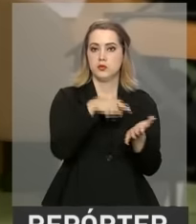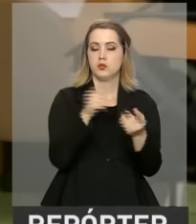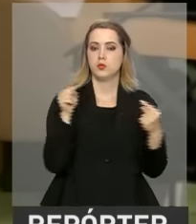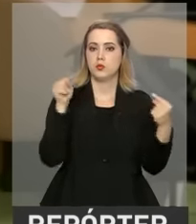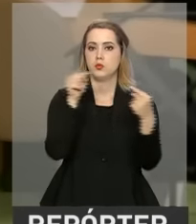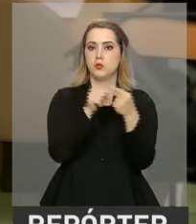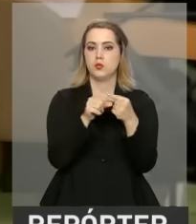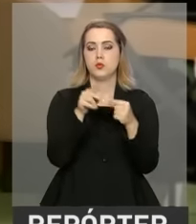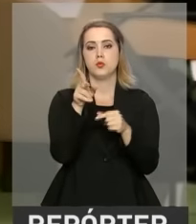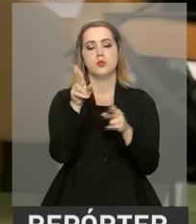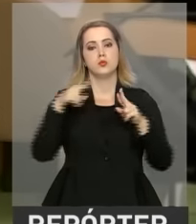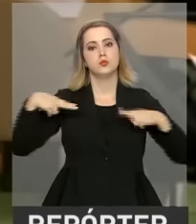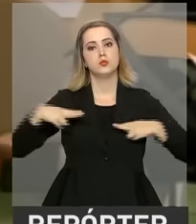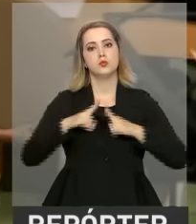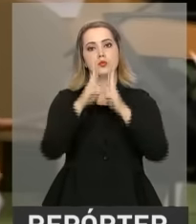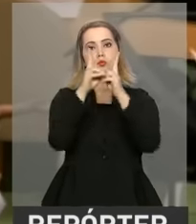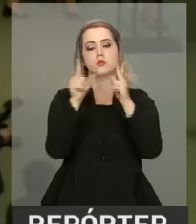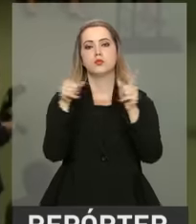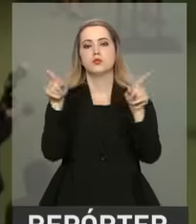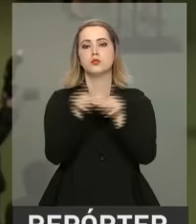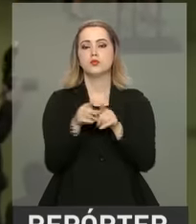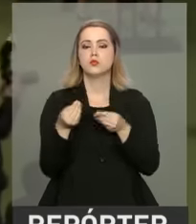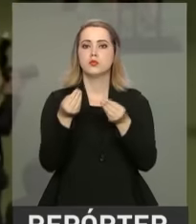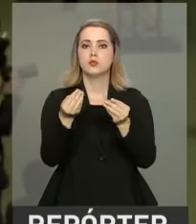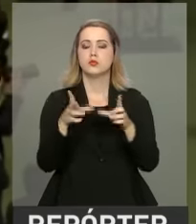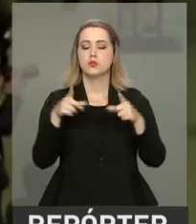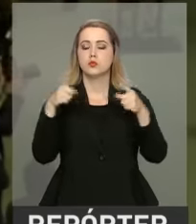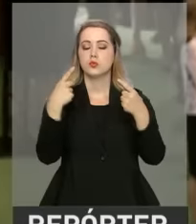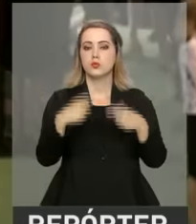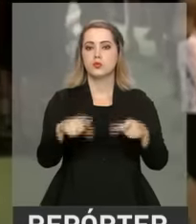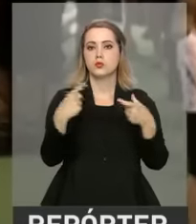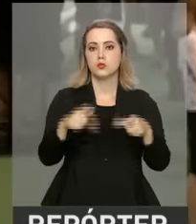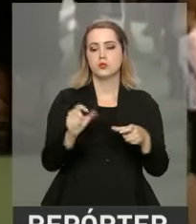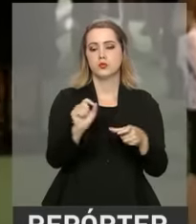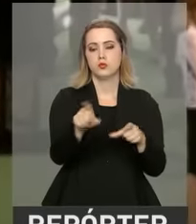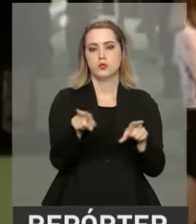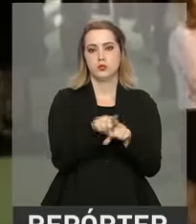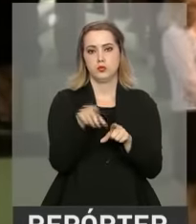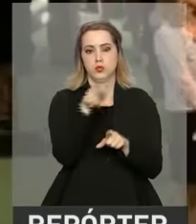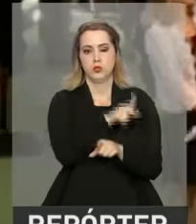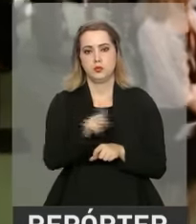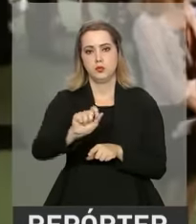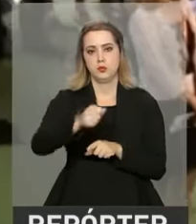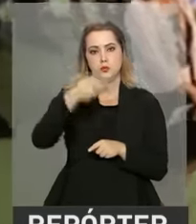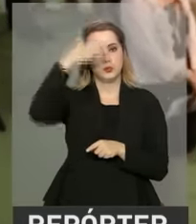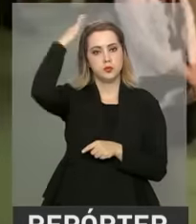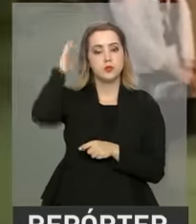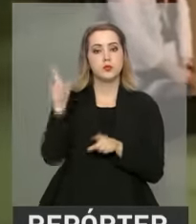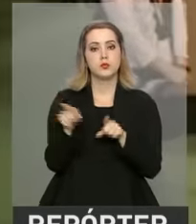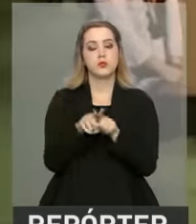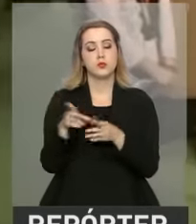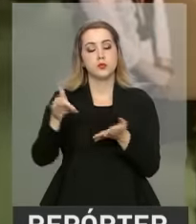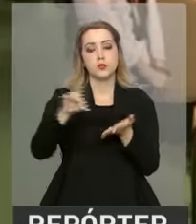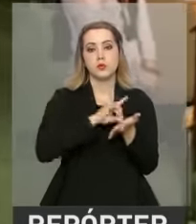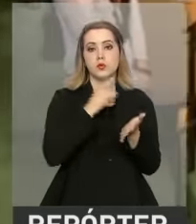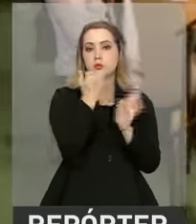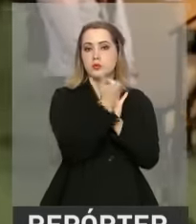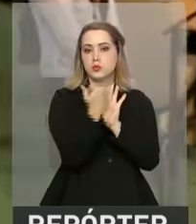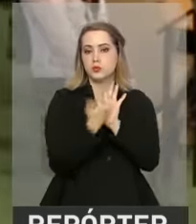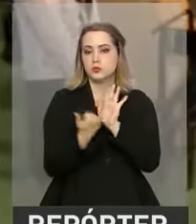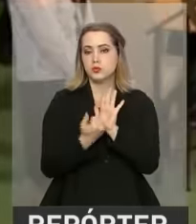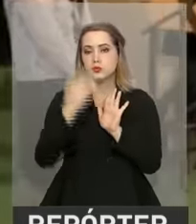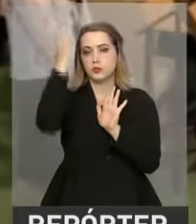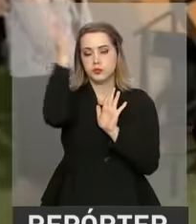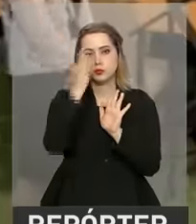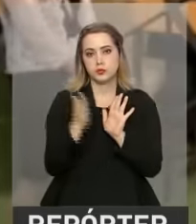Paris sobre mudanças climáticas na sede das Nações Unidas. O presidente Michel Temer entregou o compromisso do governo brasileiro